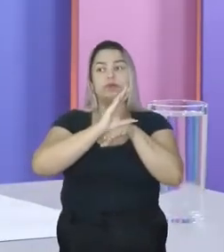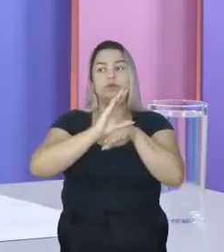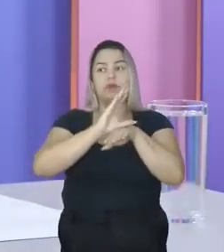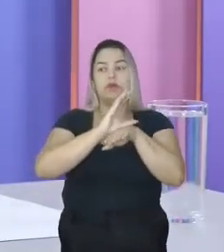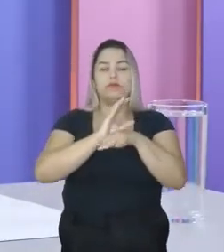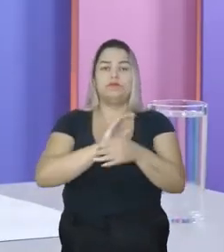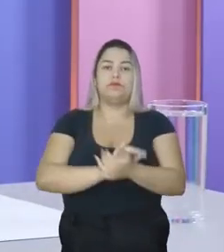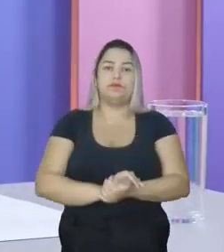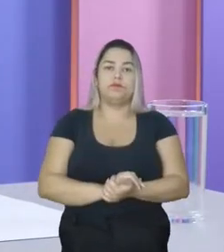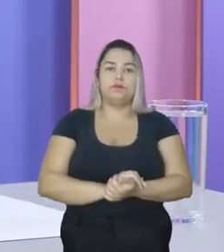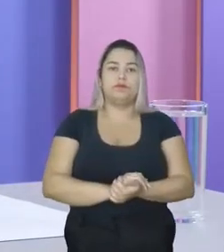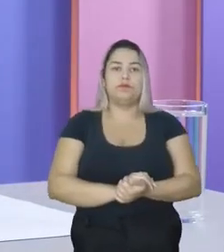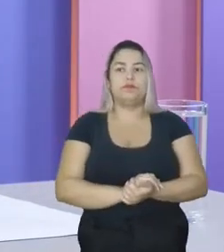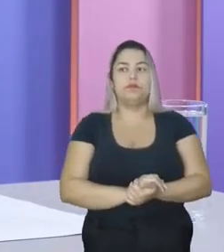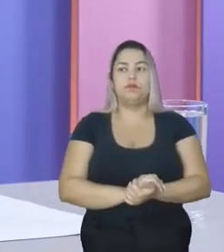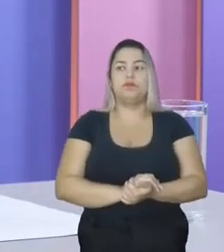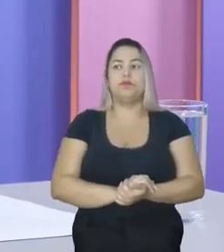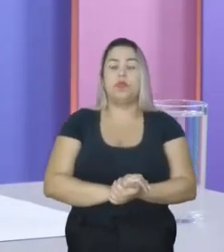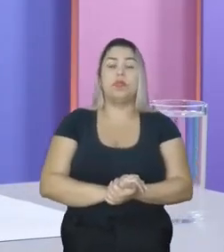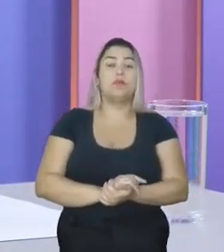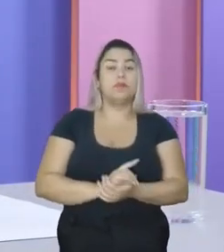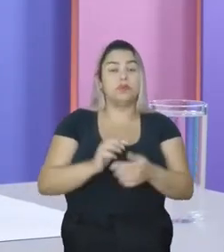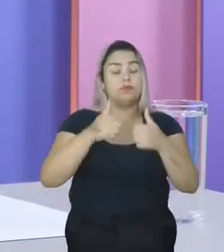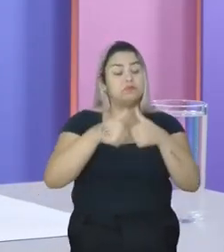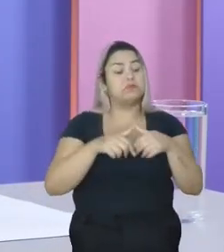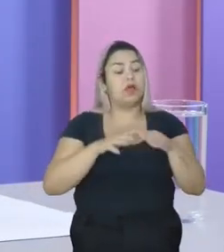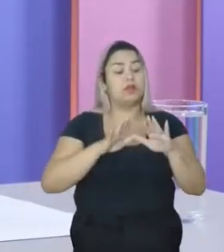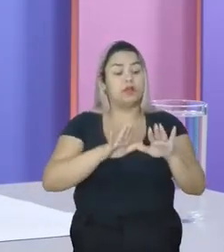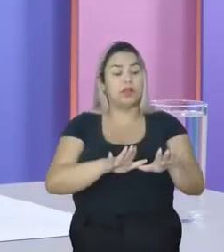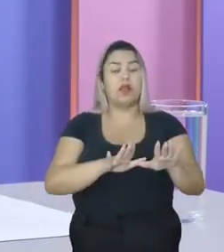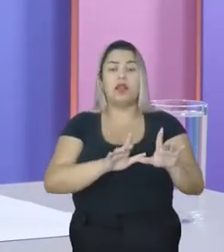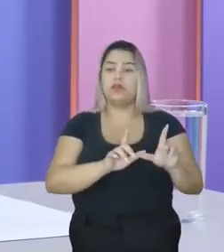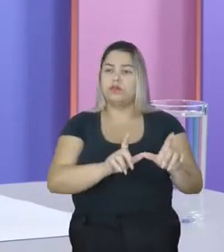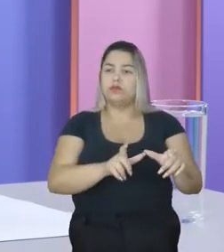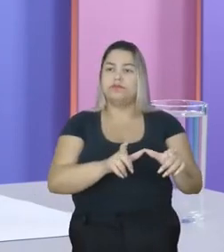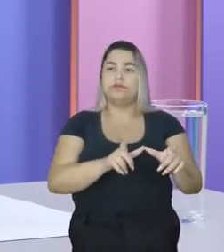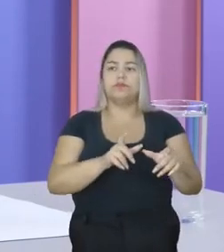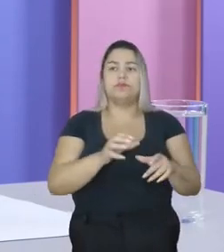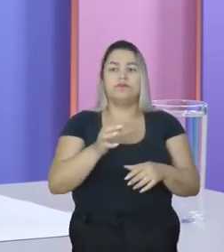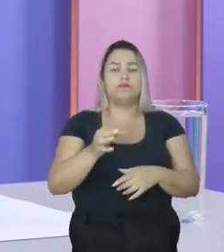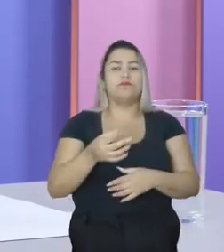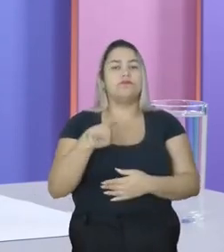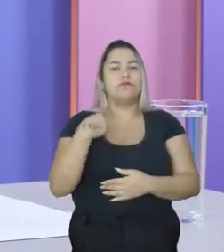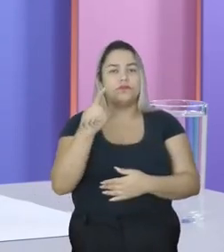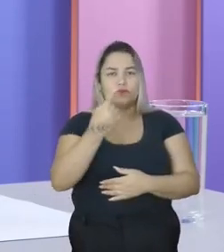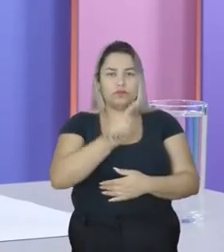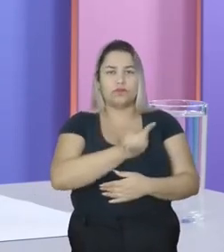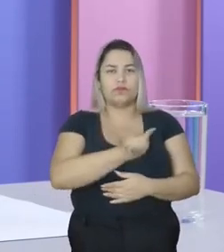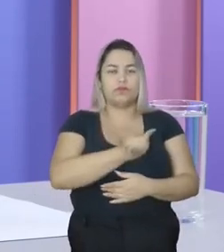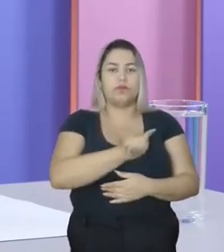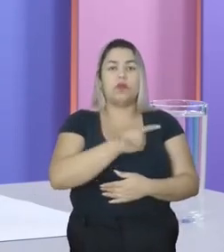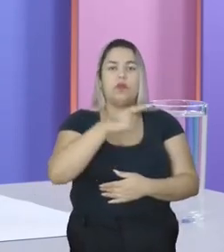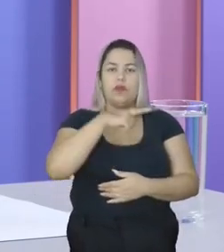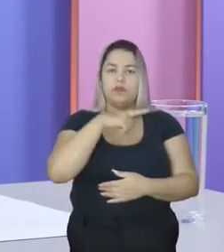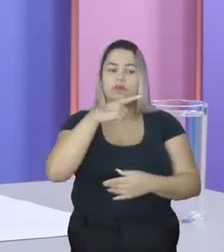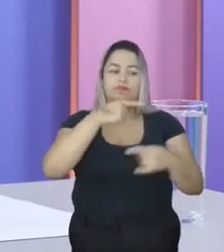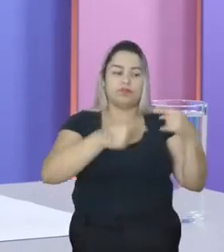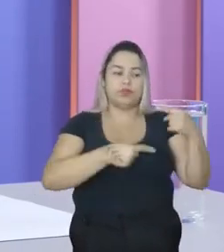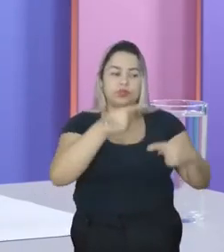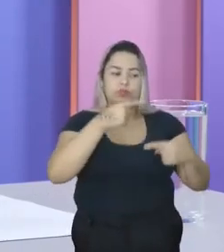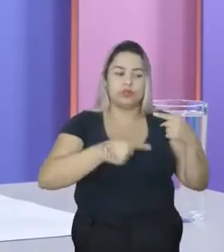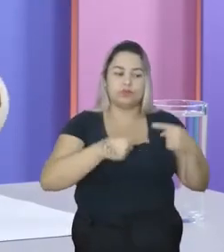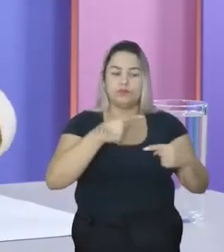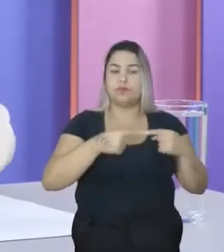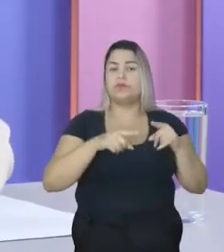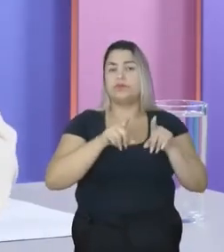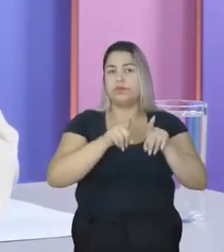até, apesar deles estarem ali, efetivamente nós passamos a ter políticas